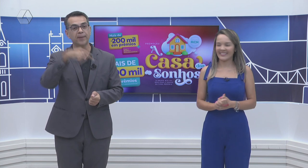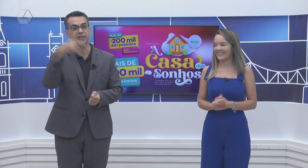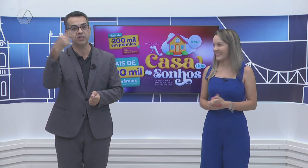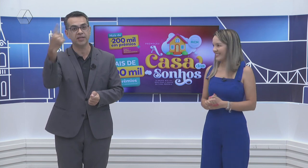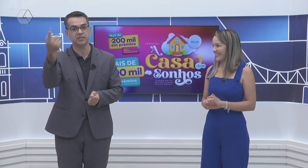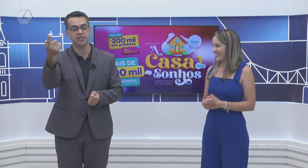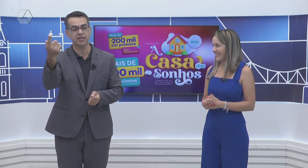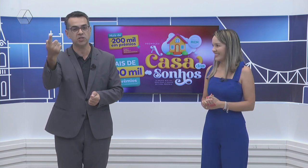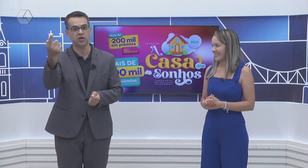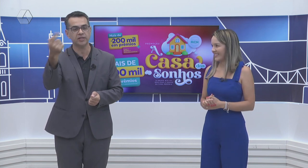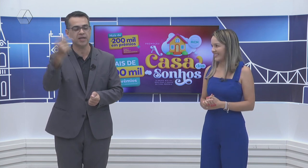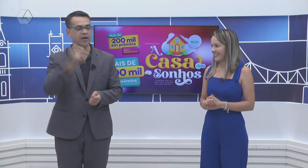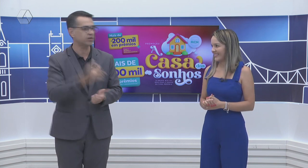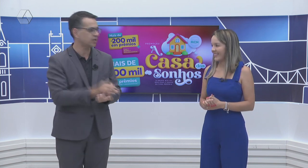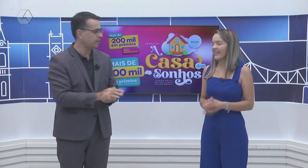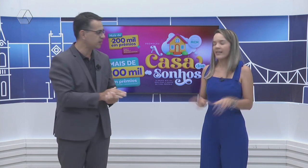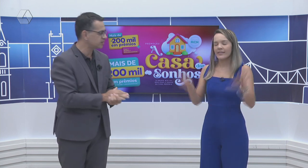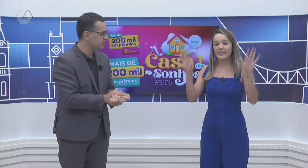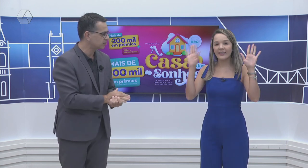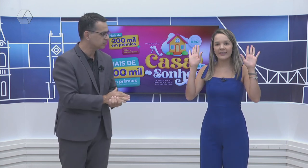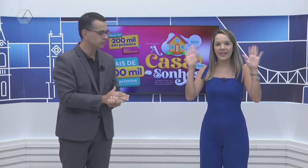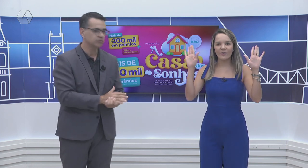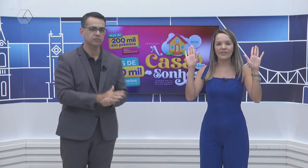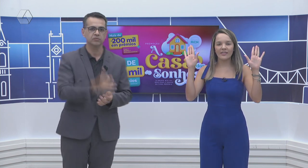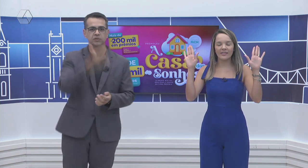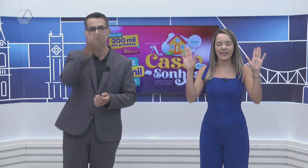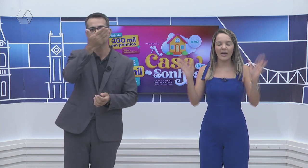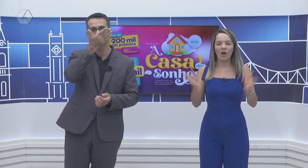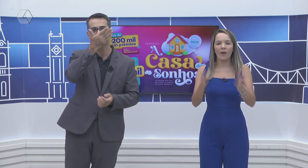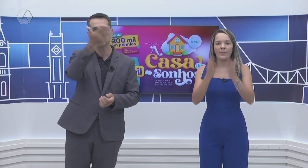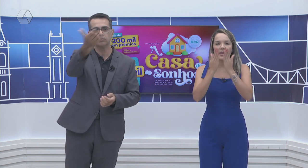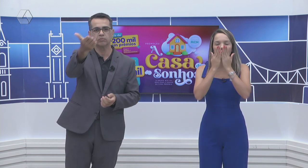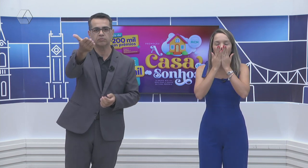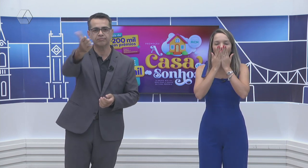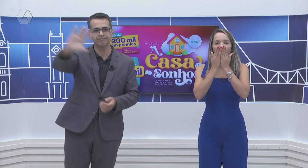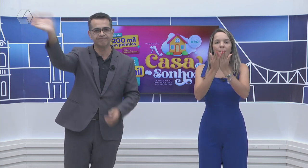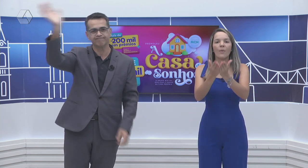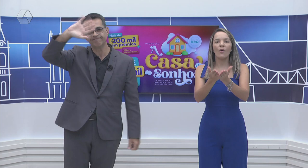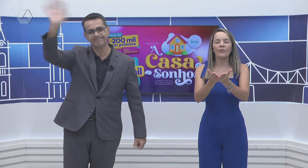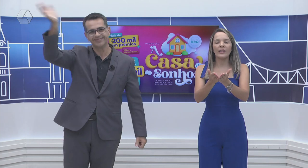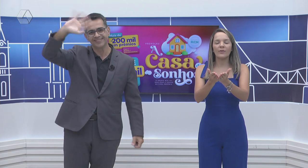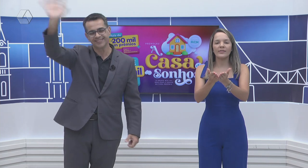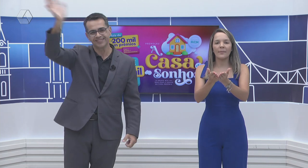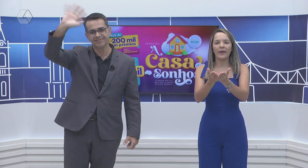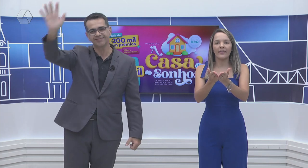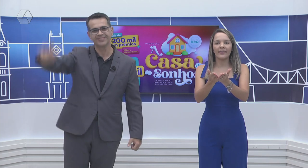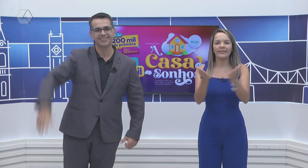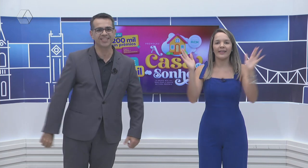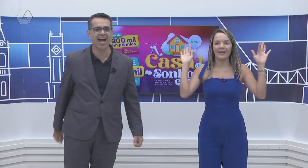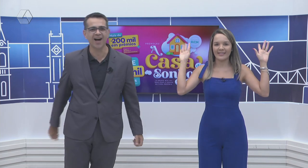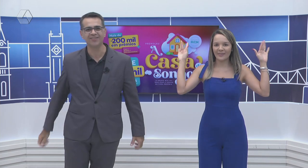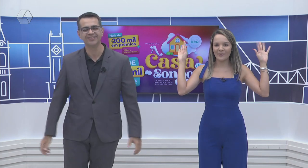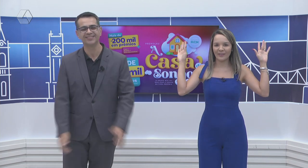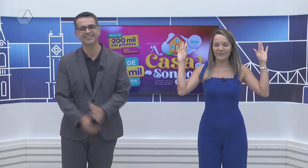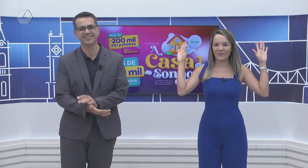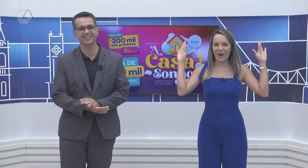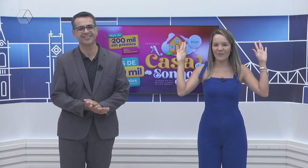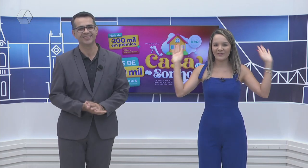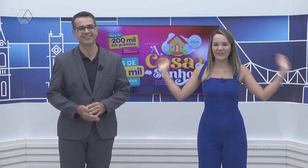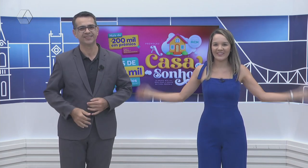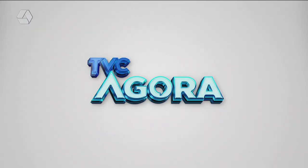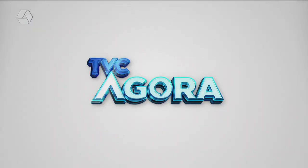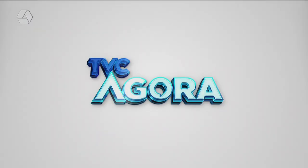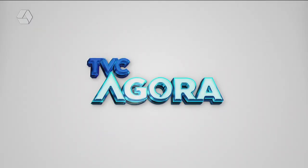e a partir das 17 horas, a nossa reprise. Se Deus quiser. Ó, beijo, bom final de semana e tchau. Até segunda.